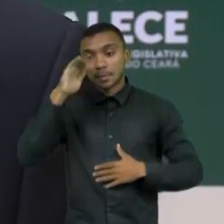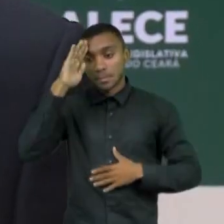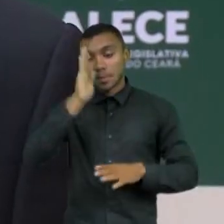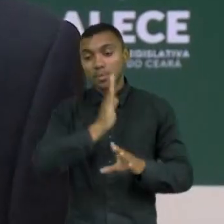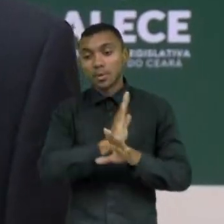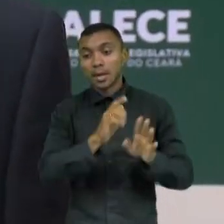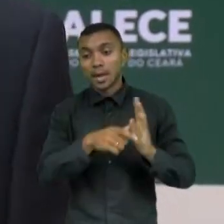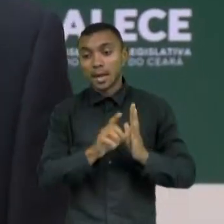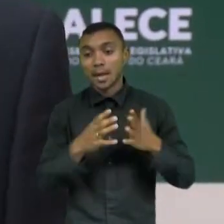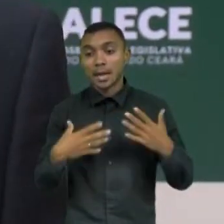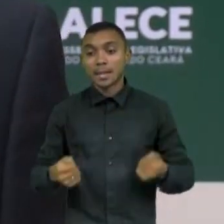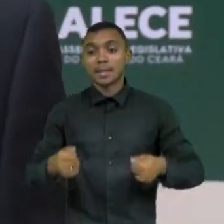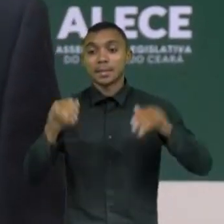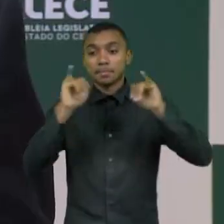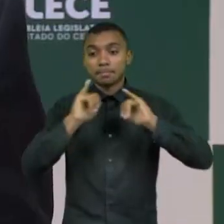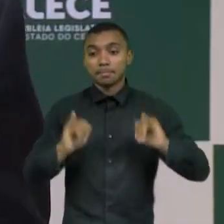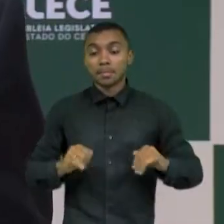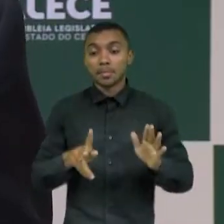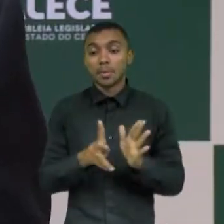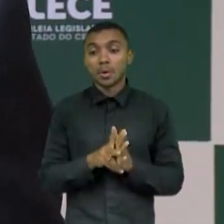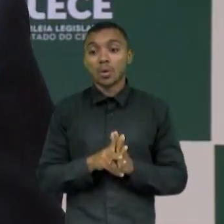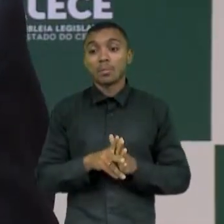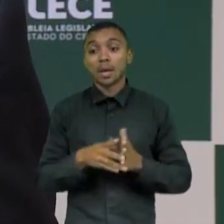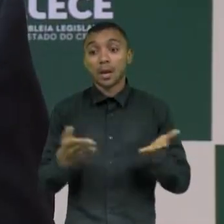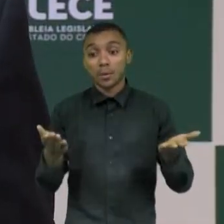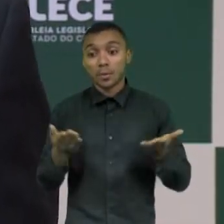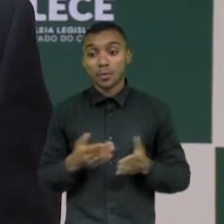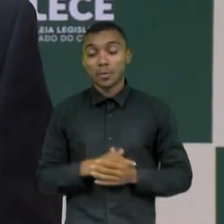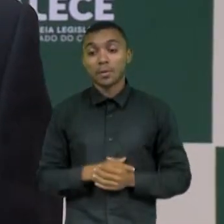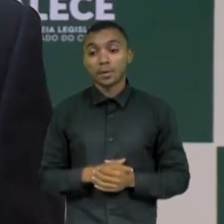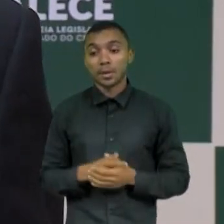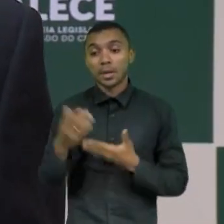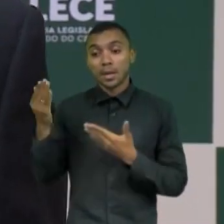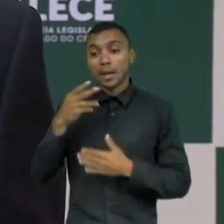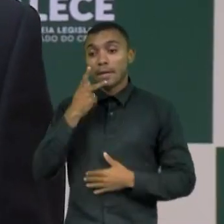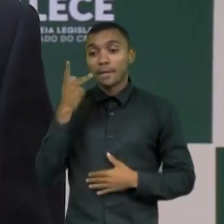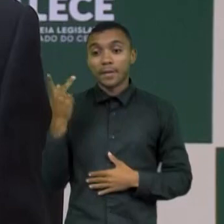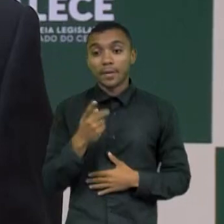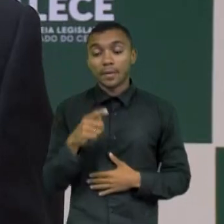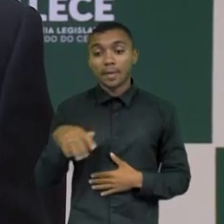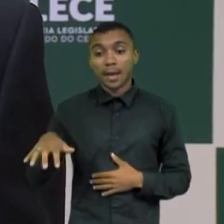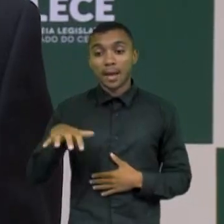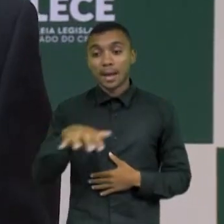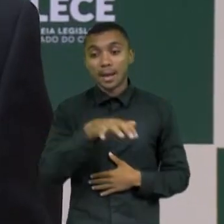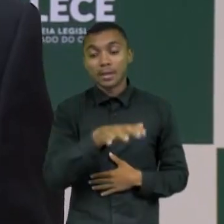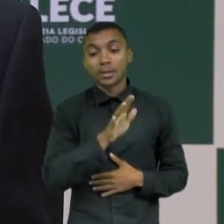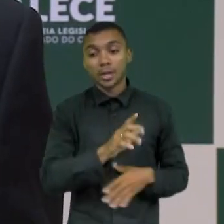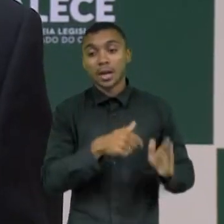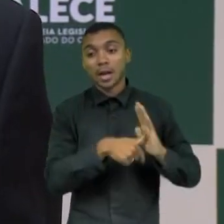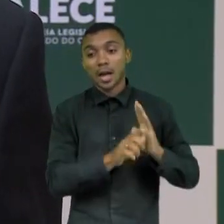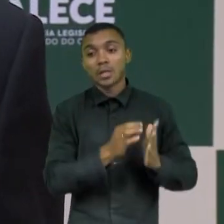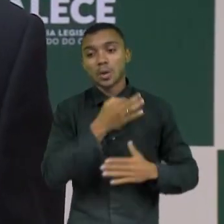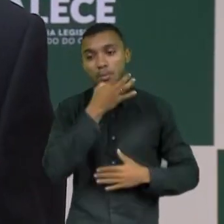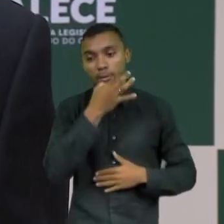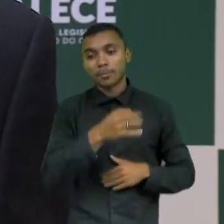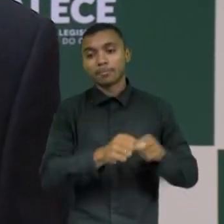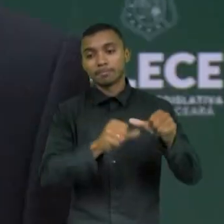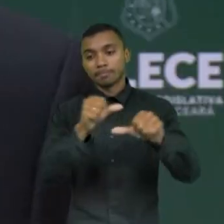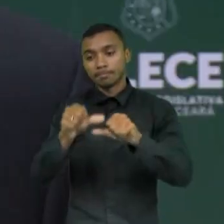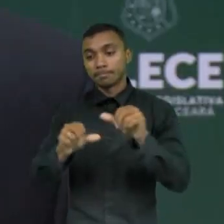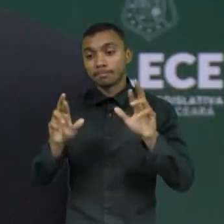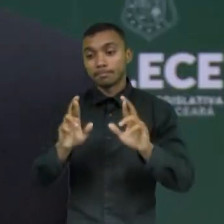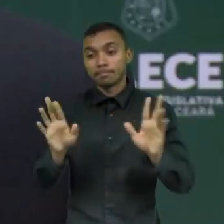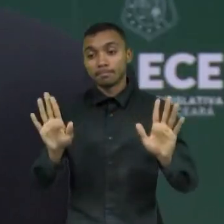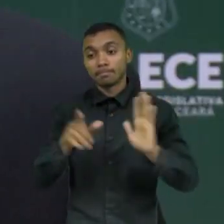de notícias na atualidade. De acordo com o parlamentar, os espaços têm opiniões divergentes, mas cada pessoa